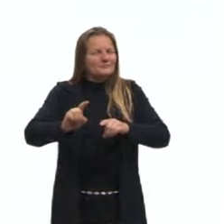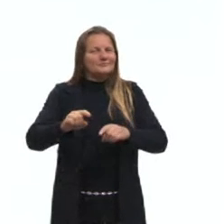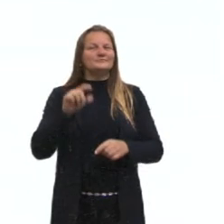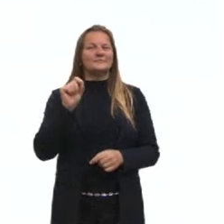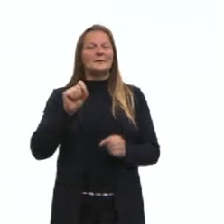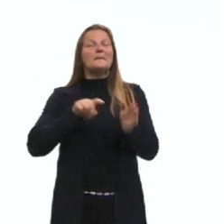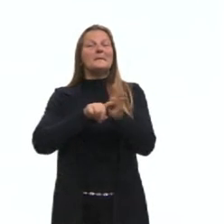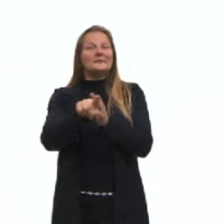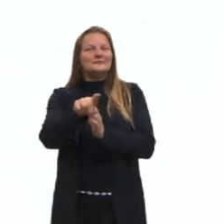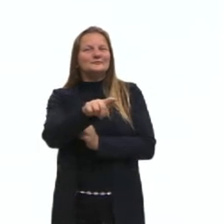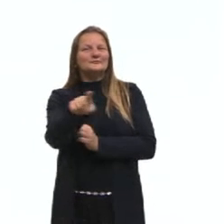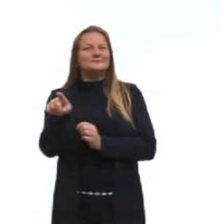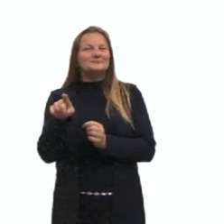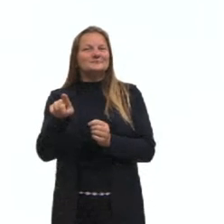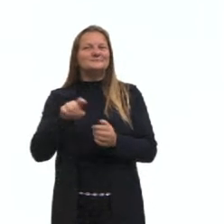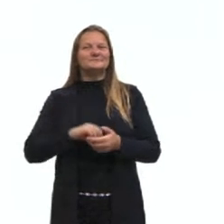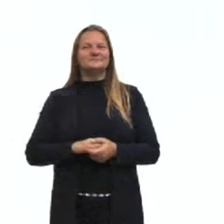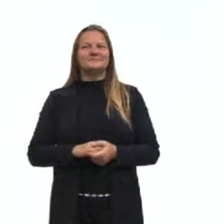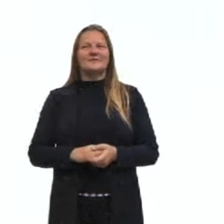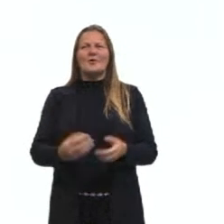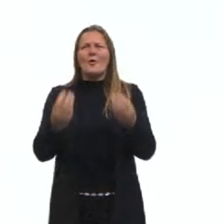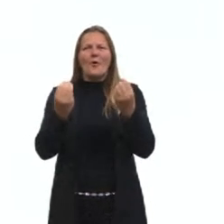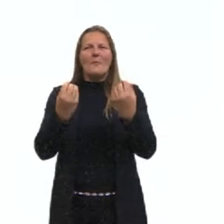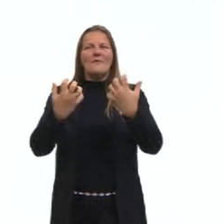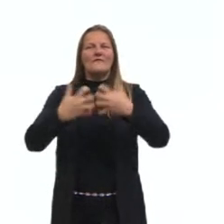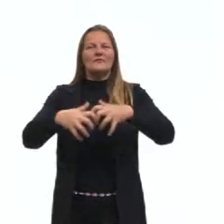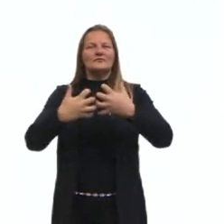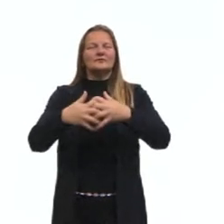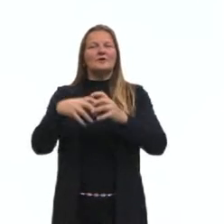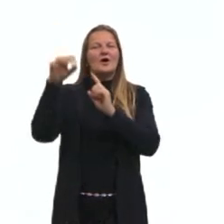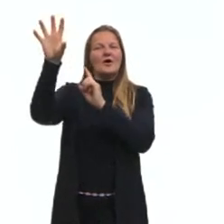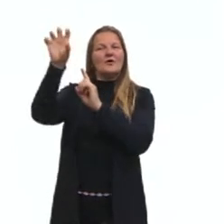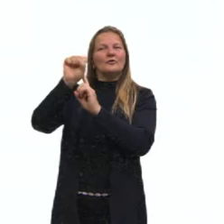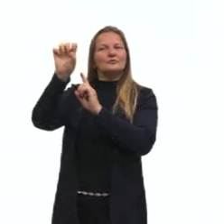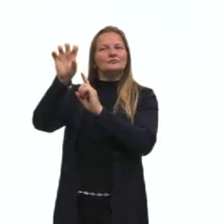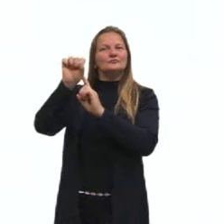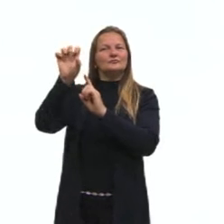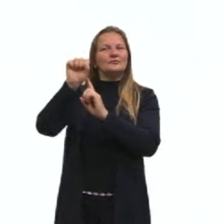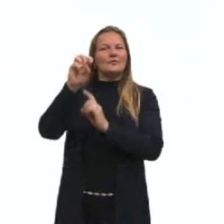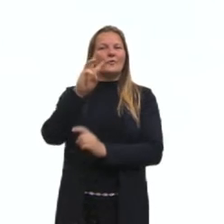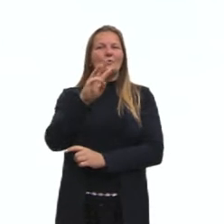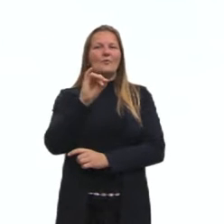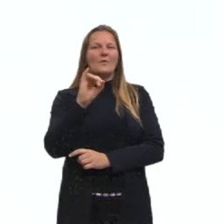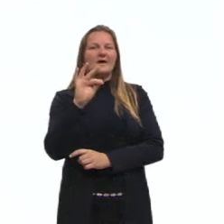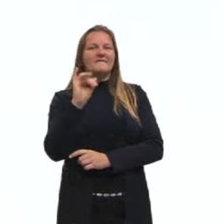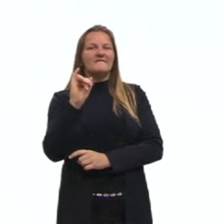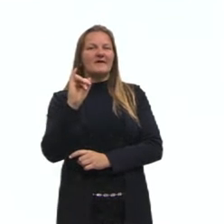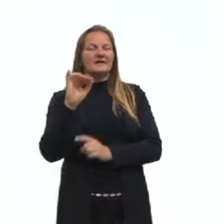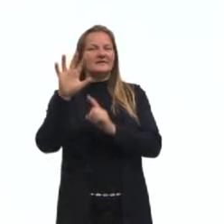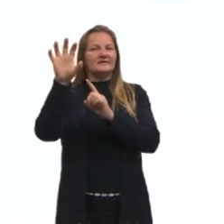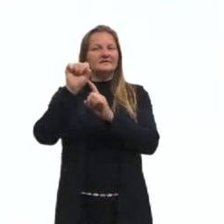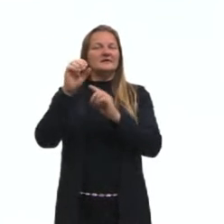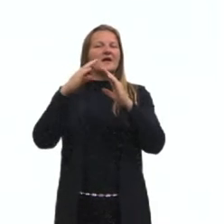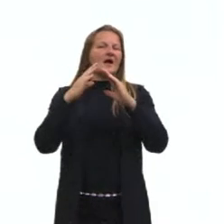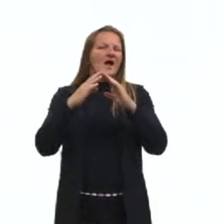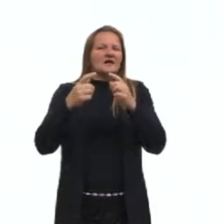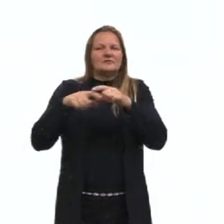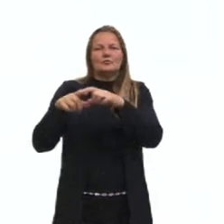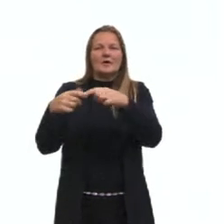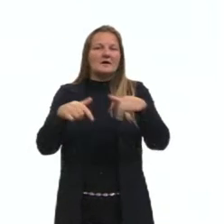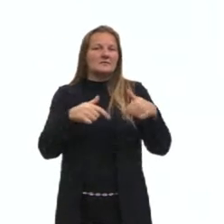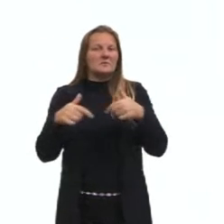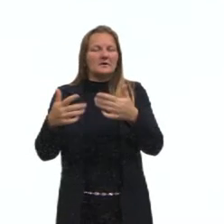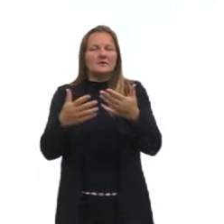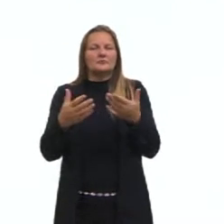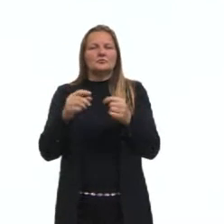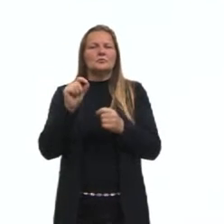uma pergunta para vocês. Como que funciona o sinal Wi-Fi que a gente usa, né, na nossa casa, em diversos outros lugares,